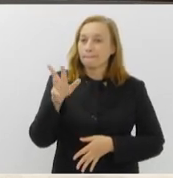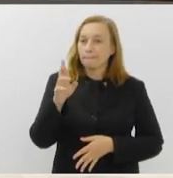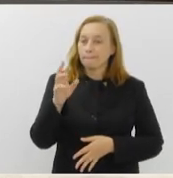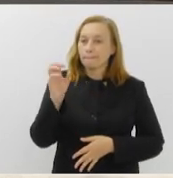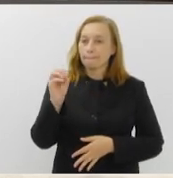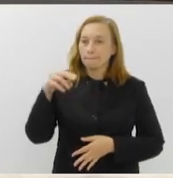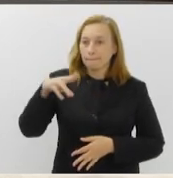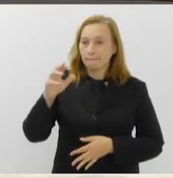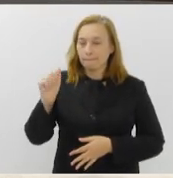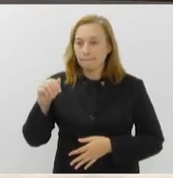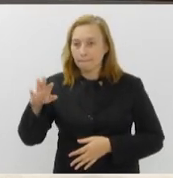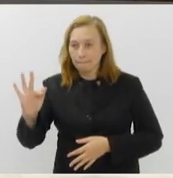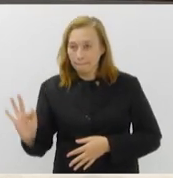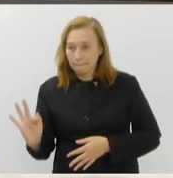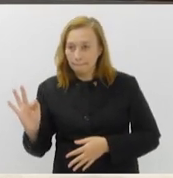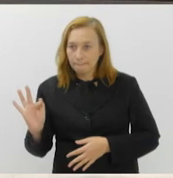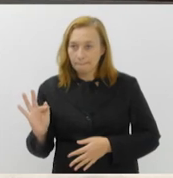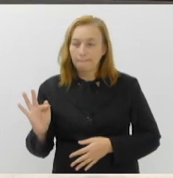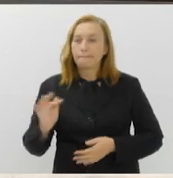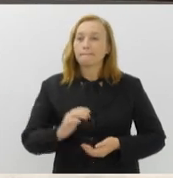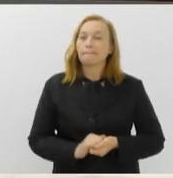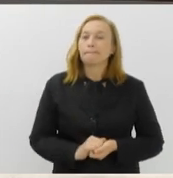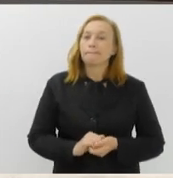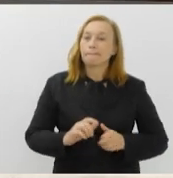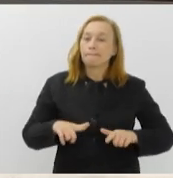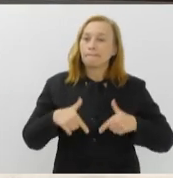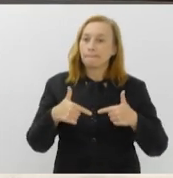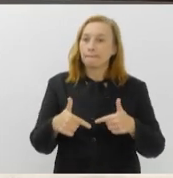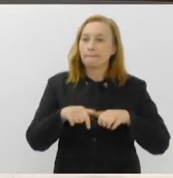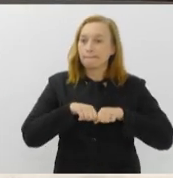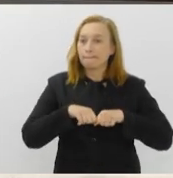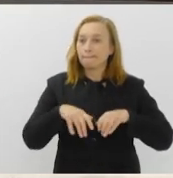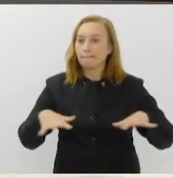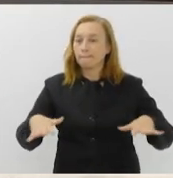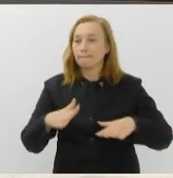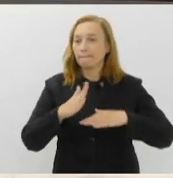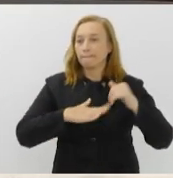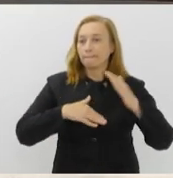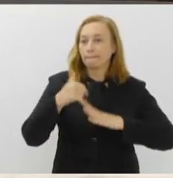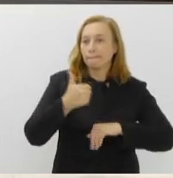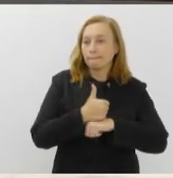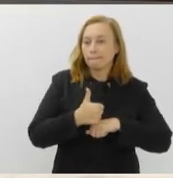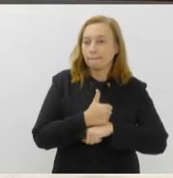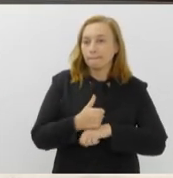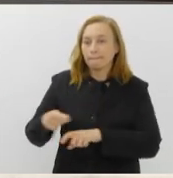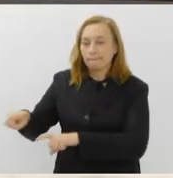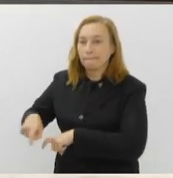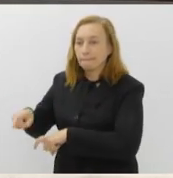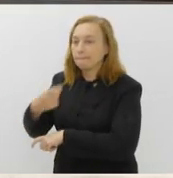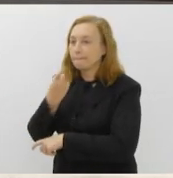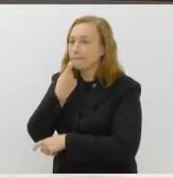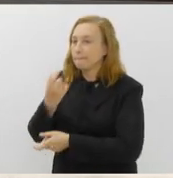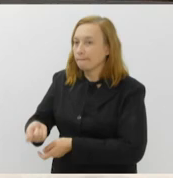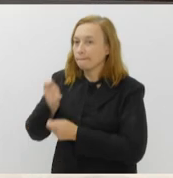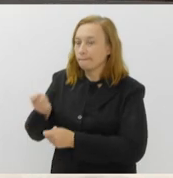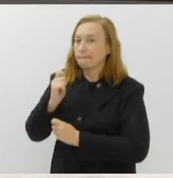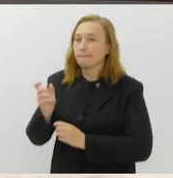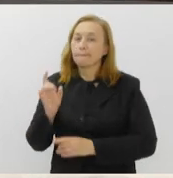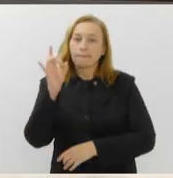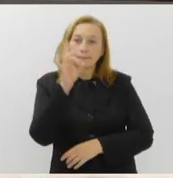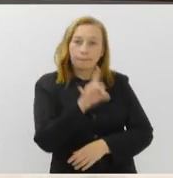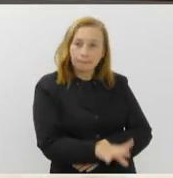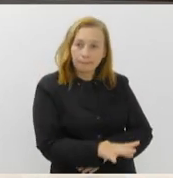um grande gargalo para fomentar e ampliar a produção, tanto agrícola como pesqueira. Por último, e